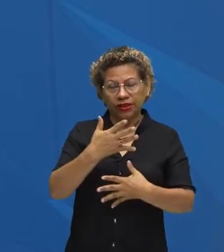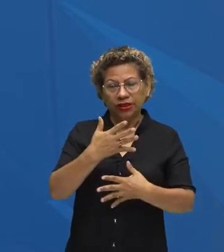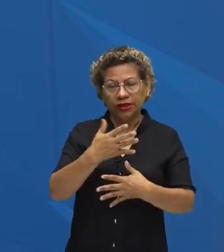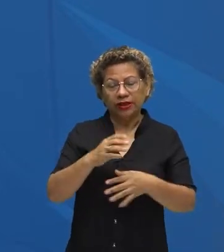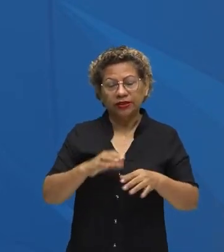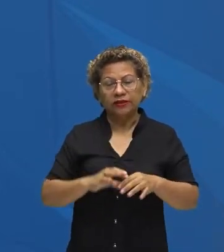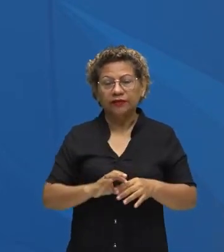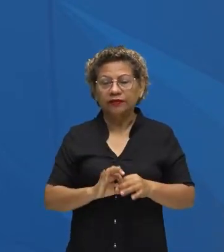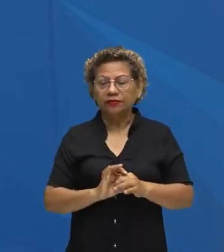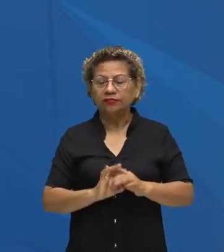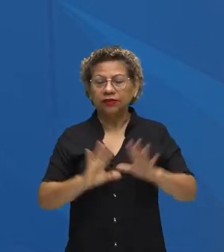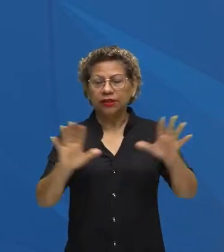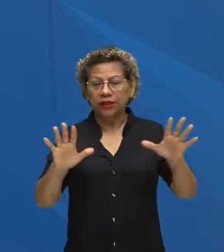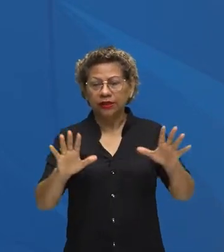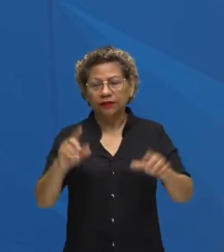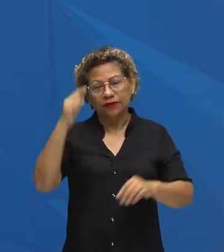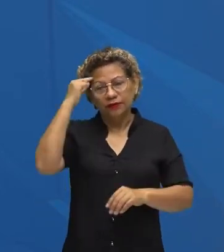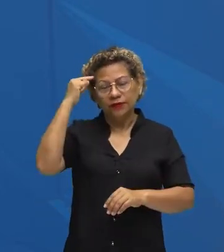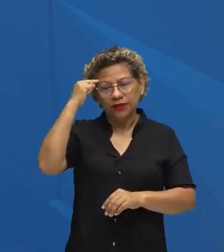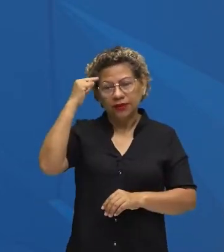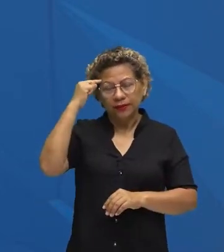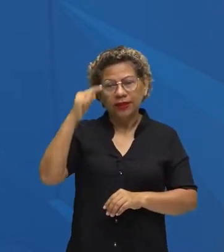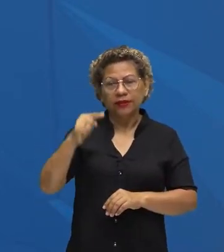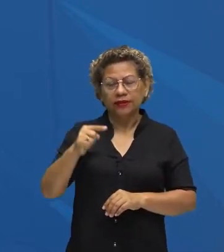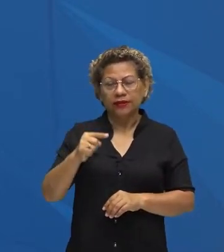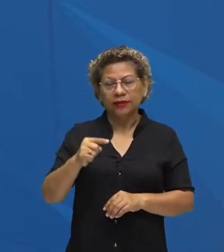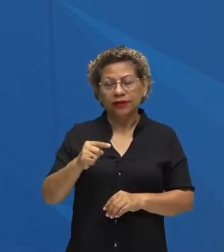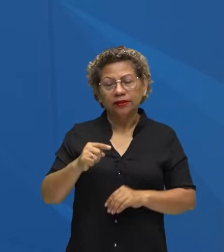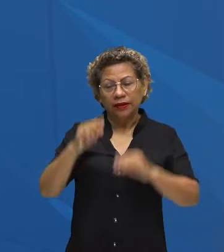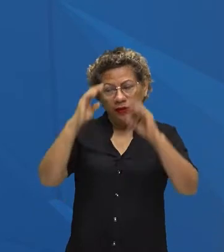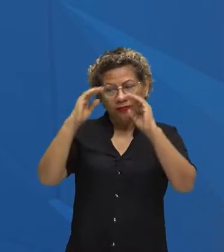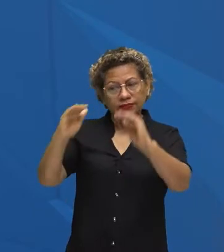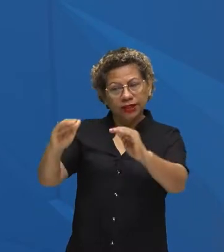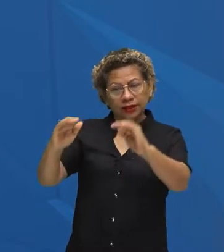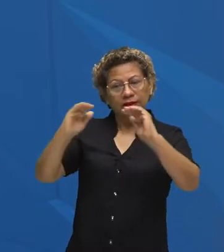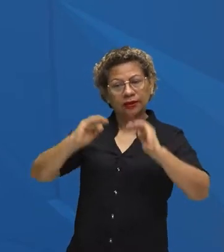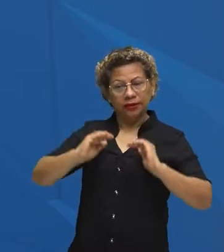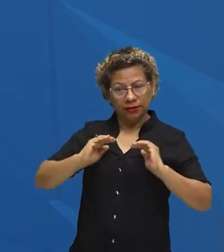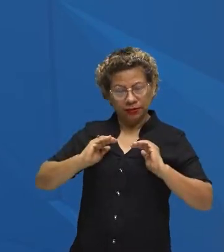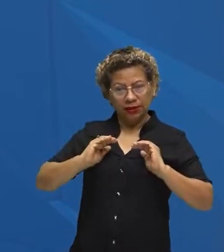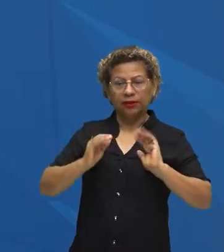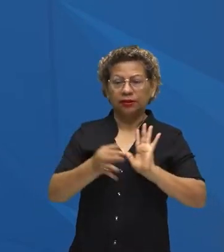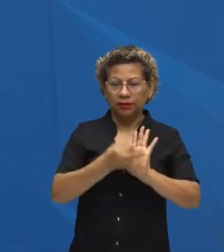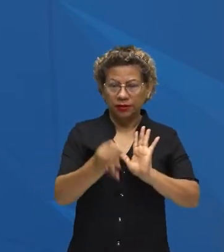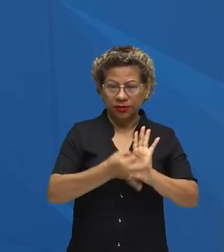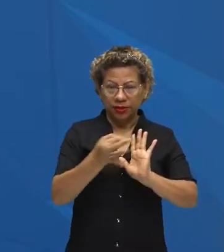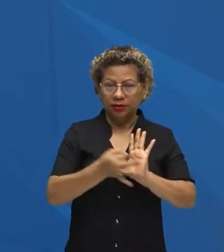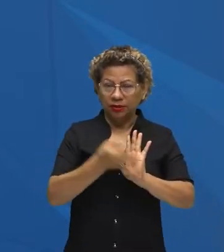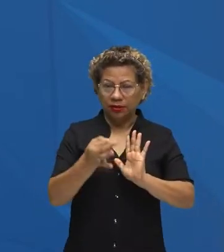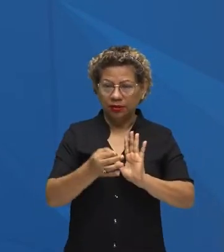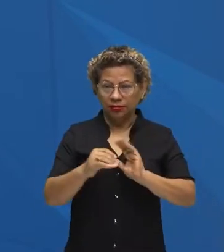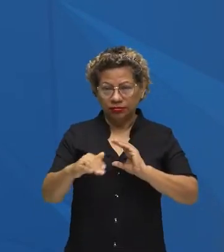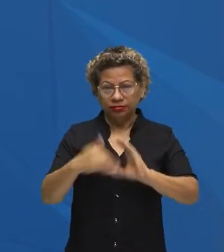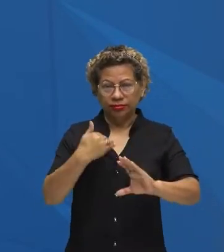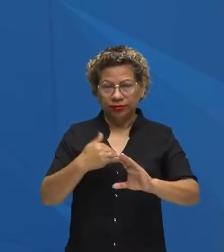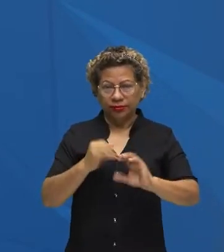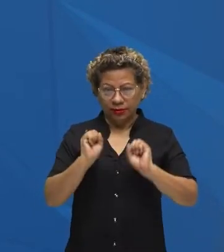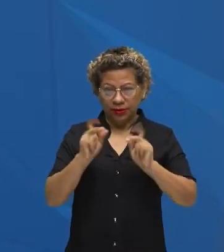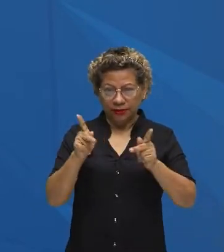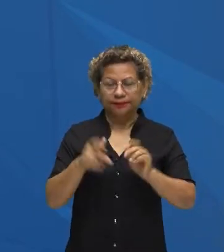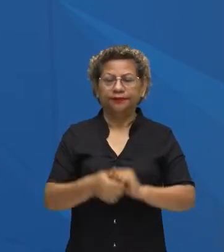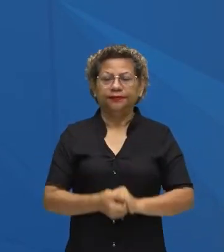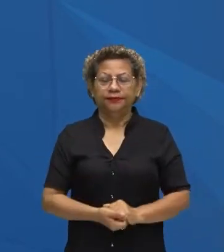pensando e, consequentemente, a gente tem que respeitar e também ser respeitoso em relação às nossas postagens, tá bom? Continuando